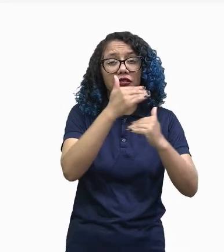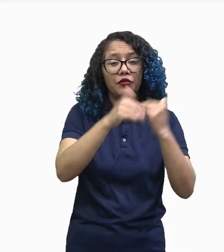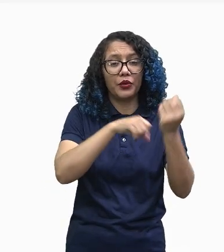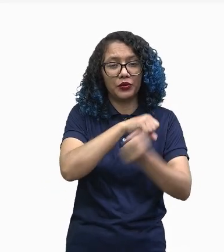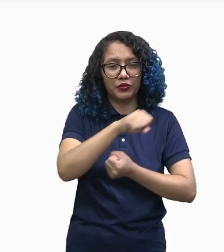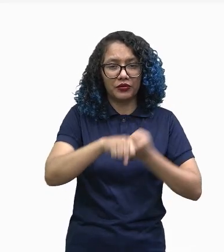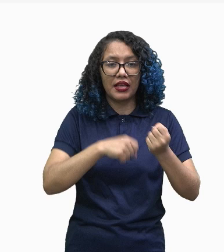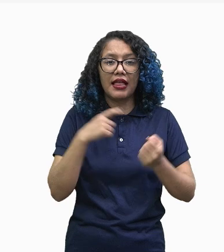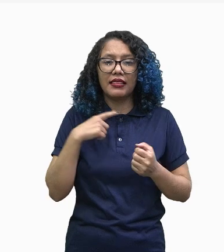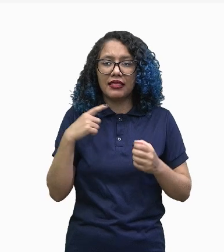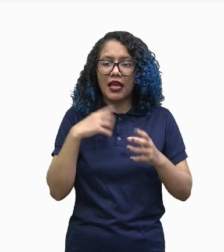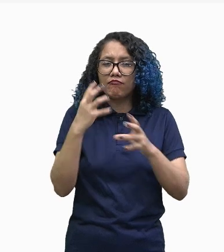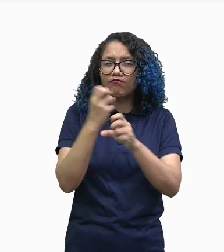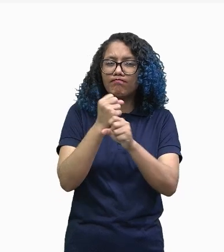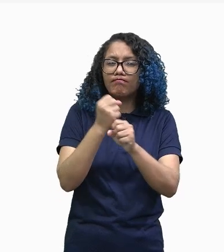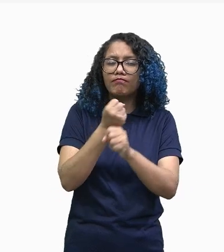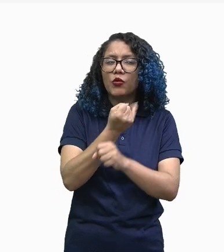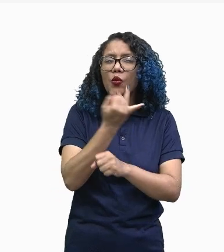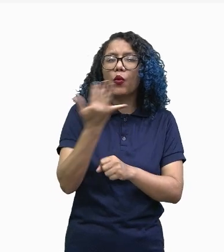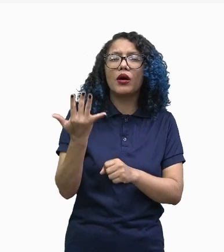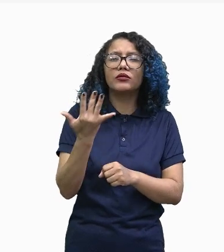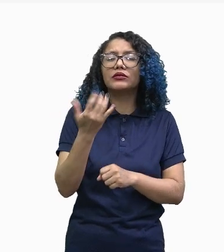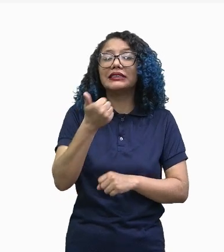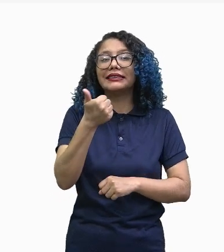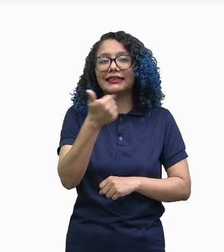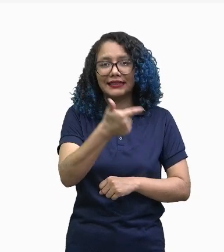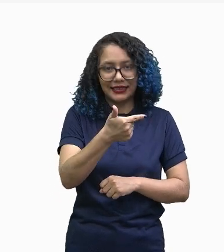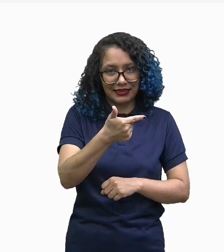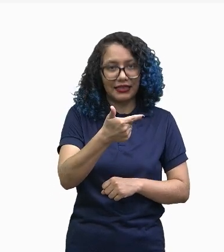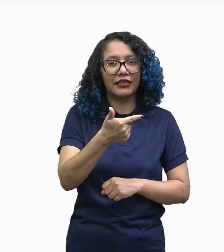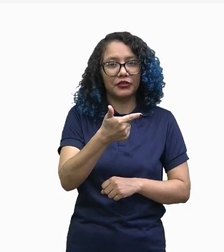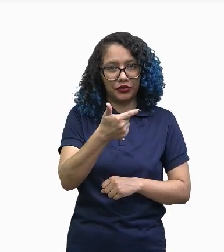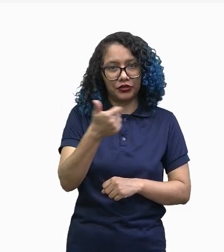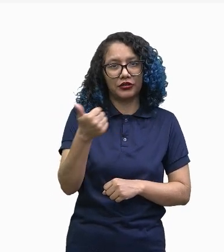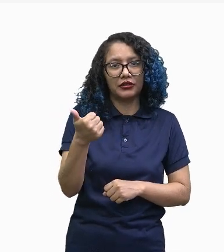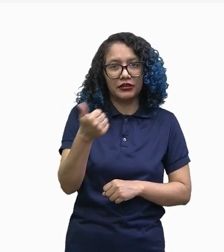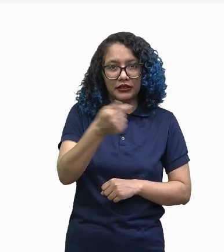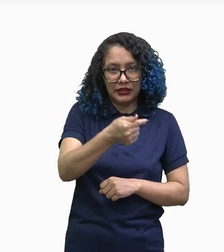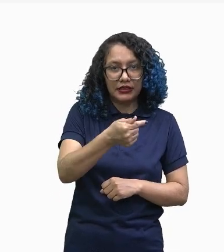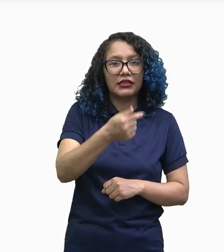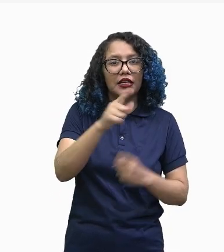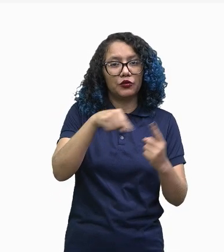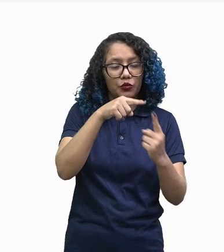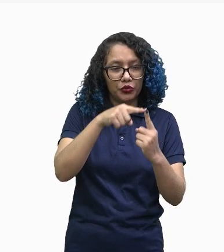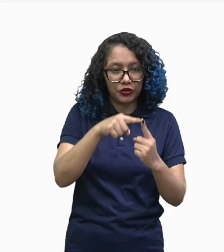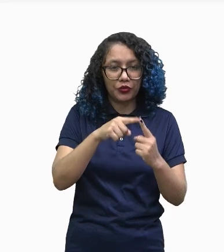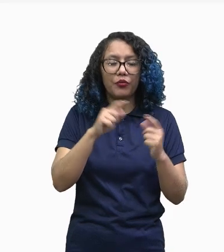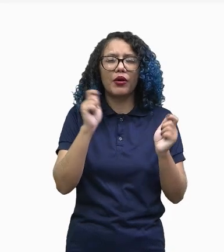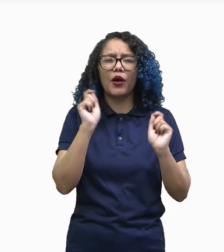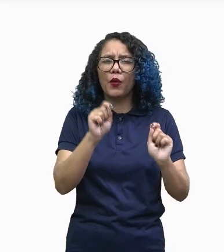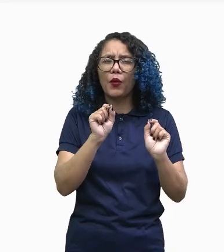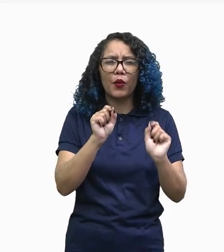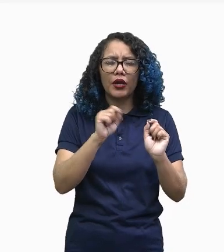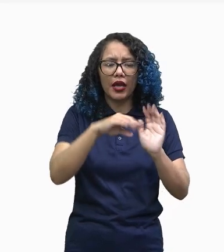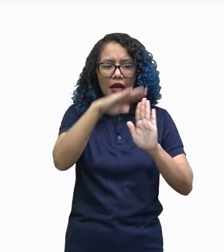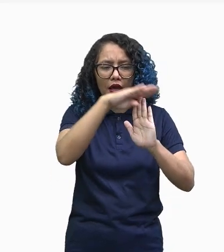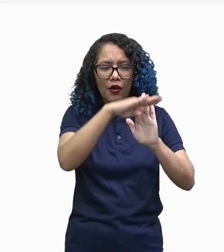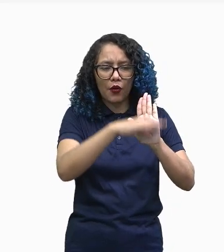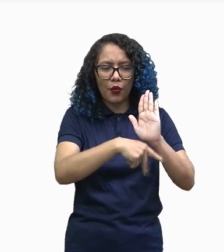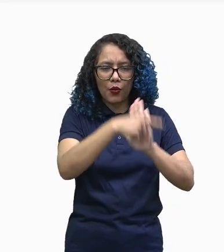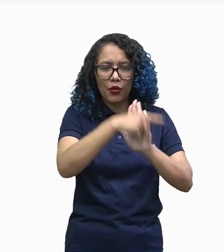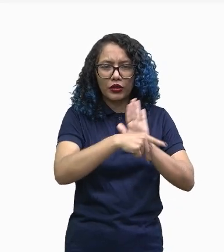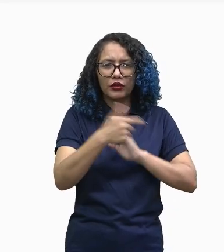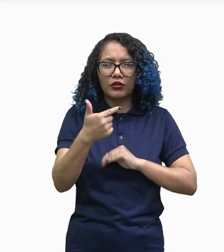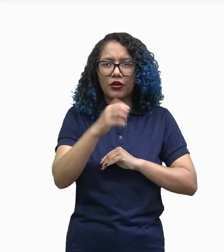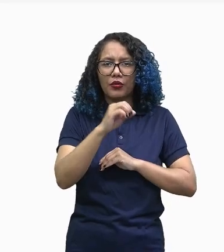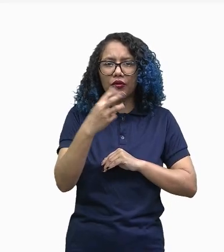temos 17 objetivos a serem cumpridos para, né, alcançar aquela conhecida Agenda 2030, né?